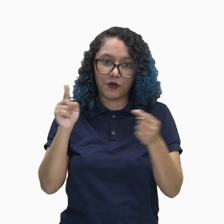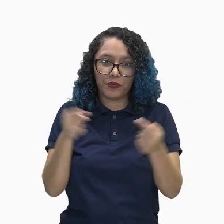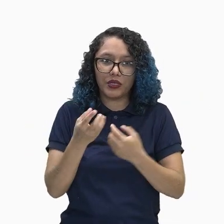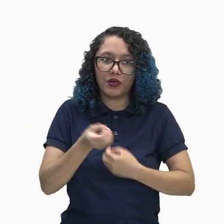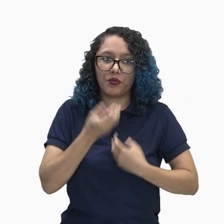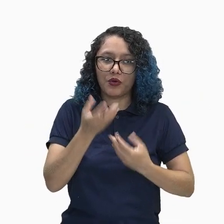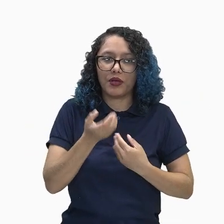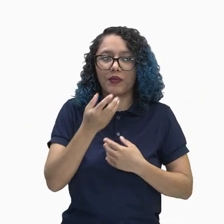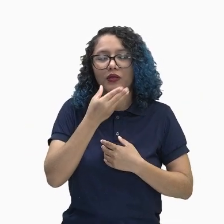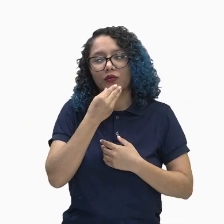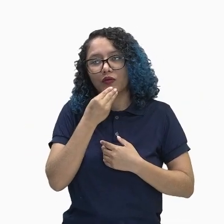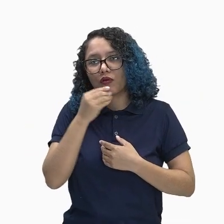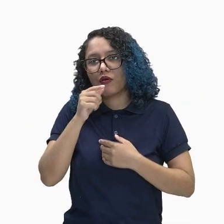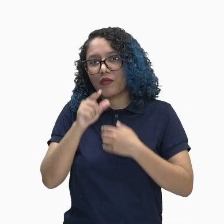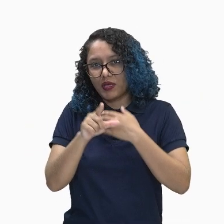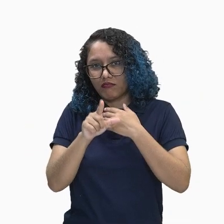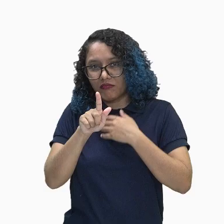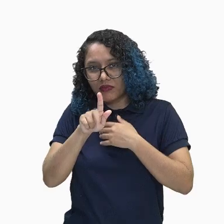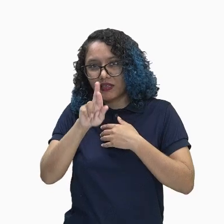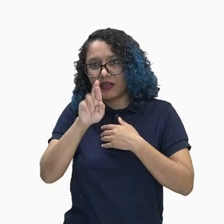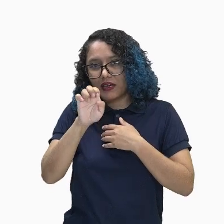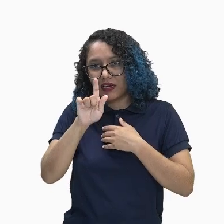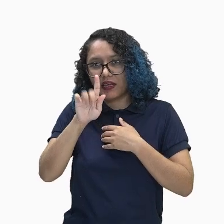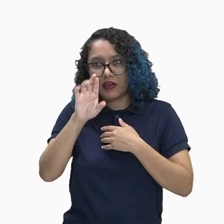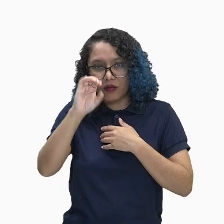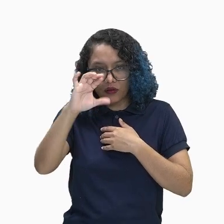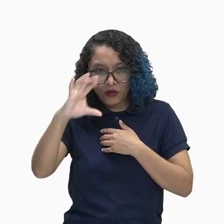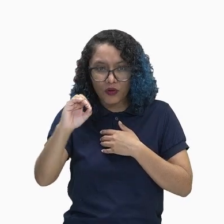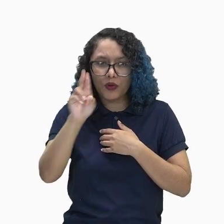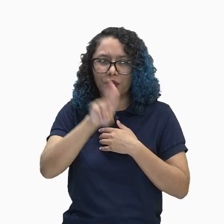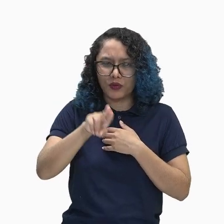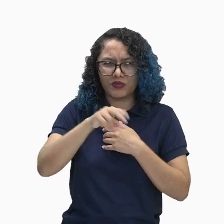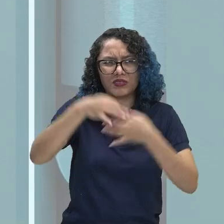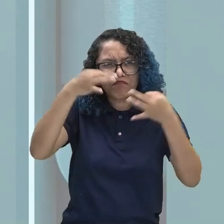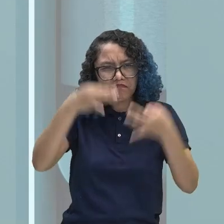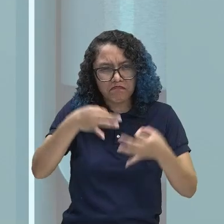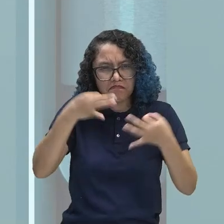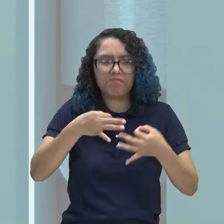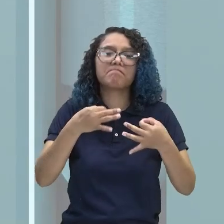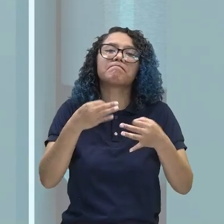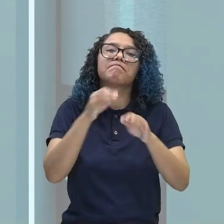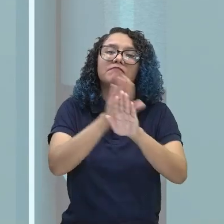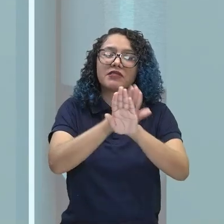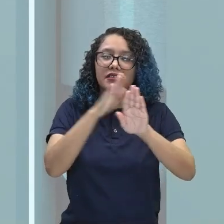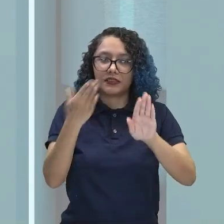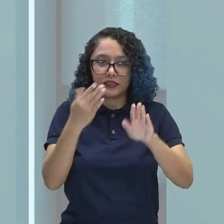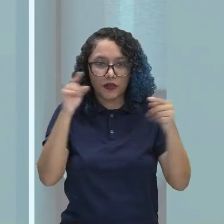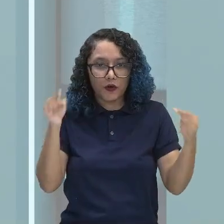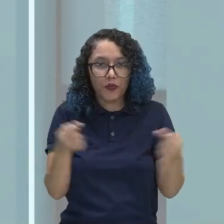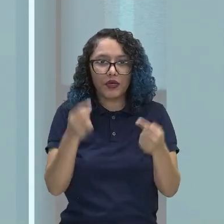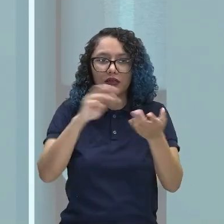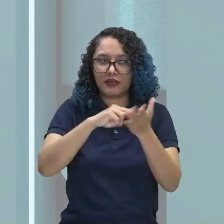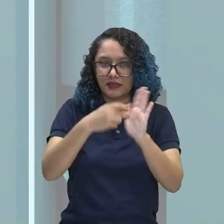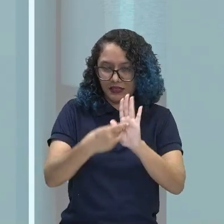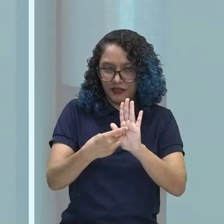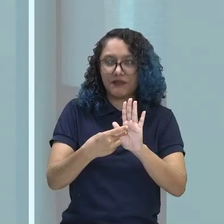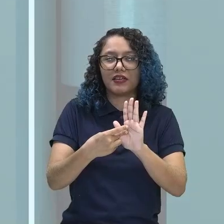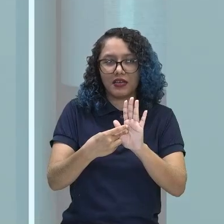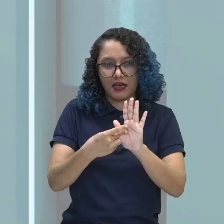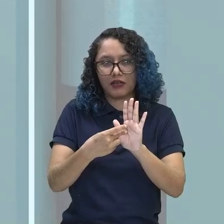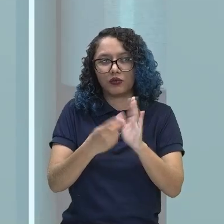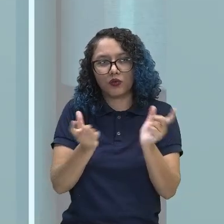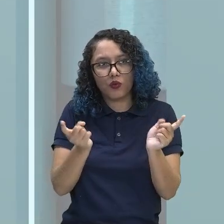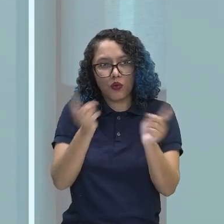de Matos, em que ele usa perfeitamente a antítese, né, para dar esse sentido,